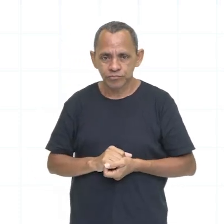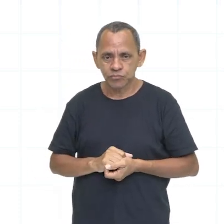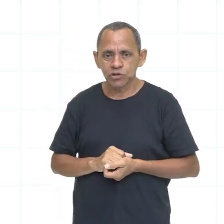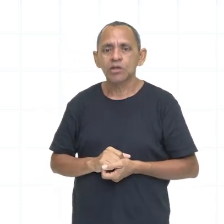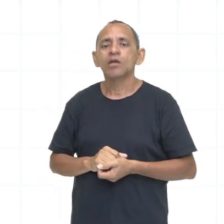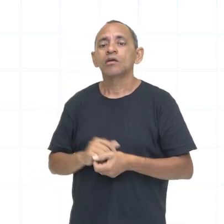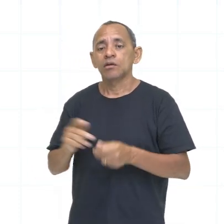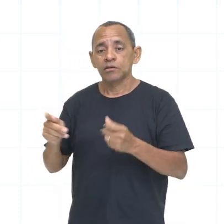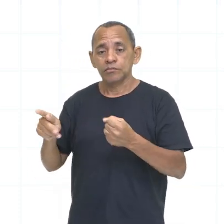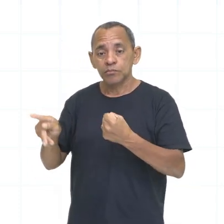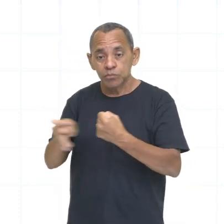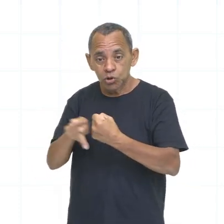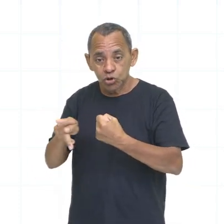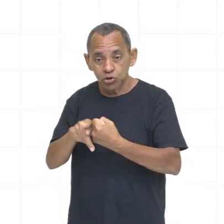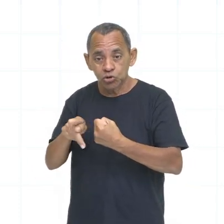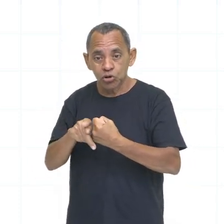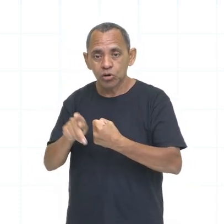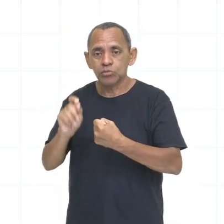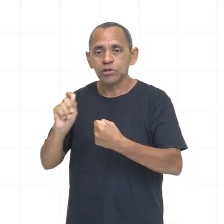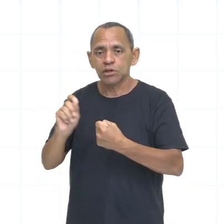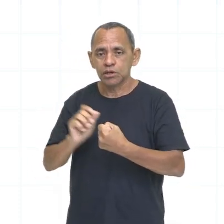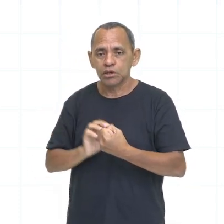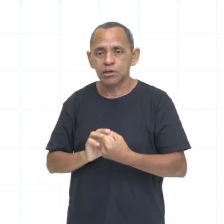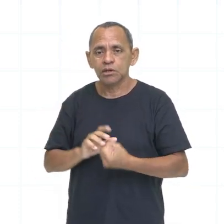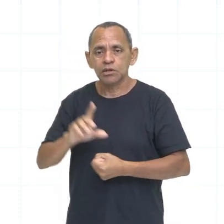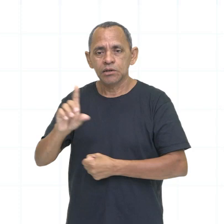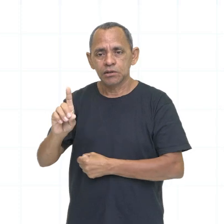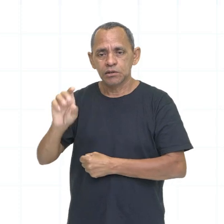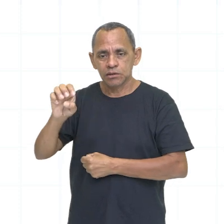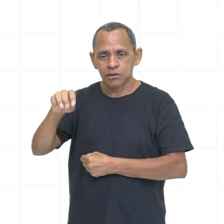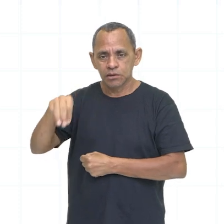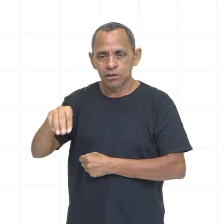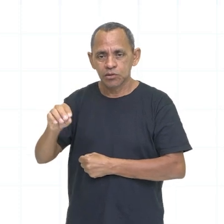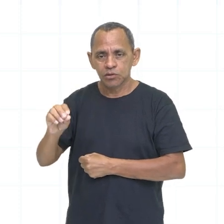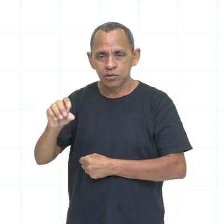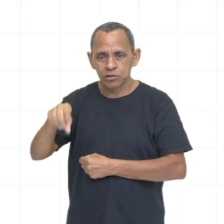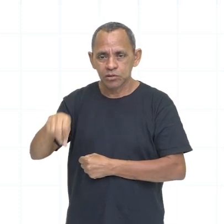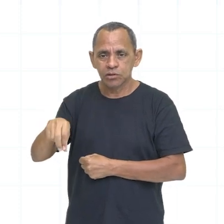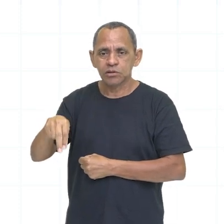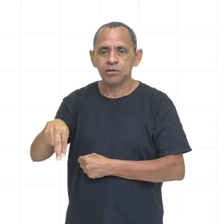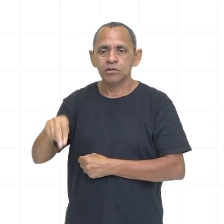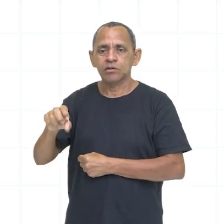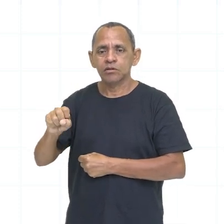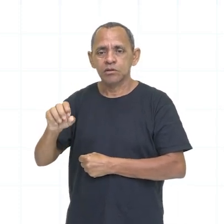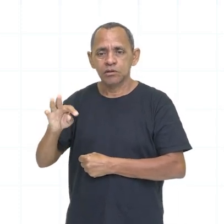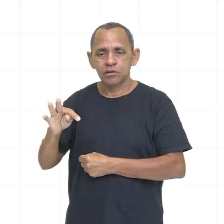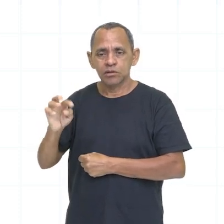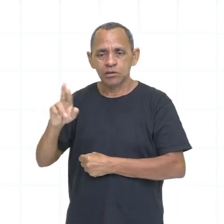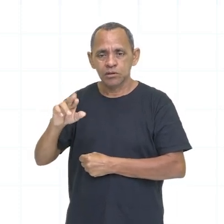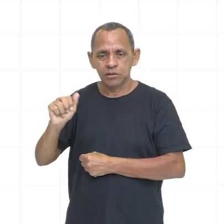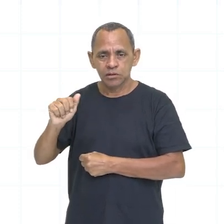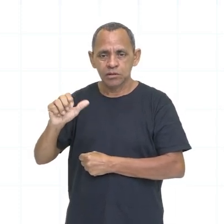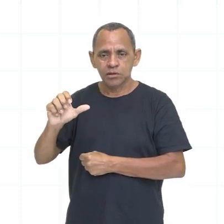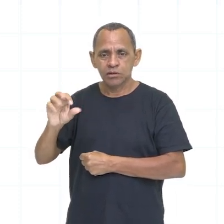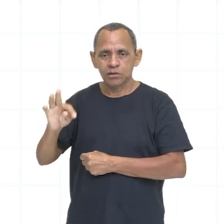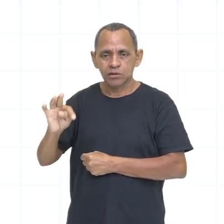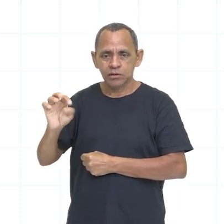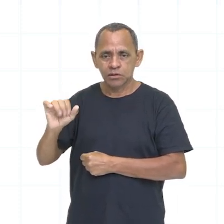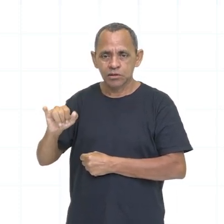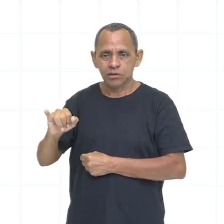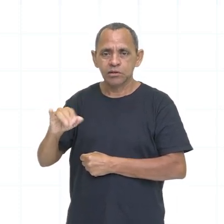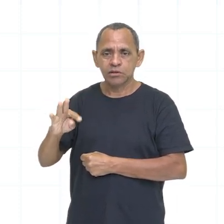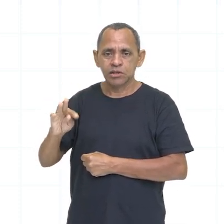pronome demonstrativo também, que significa que aquele, tá certo? Nesse contexto ali, ele é